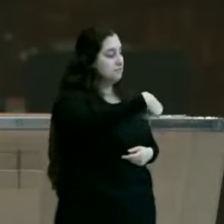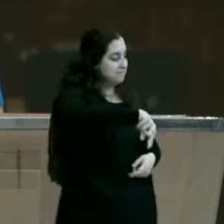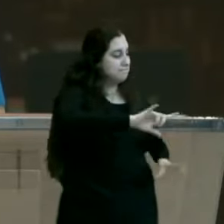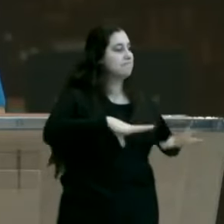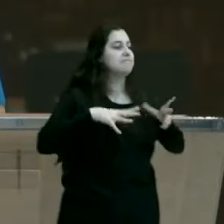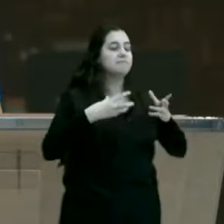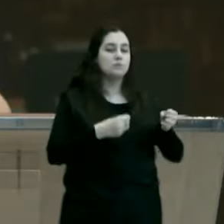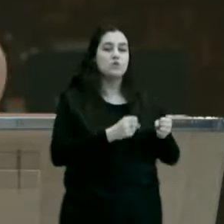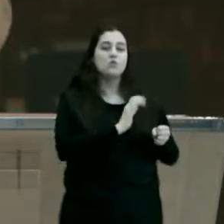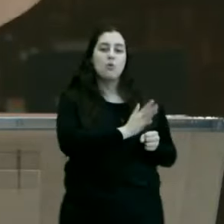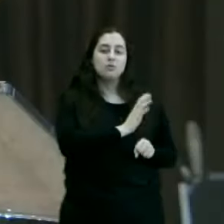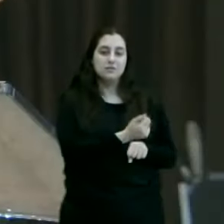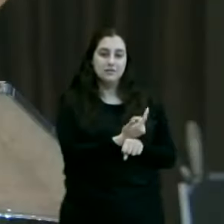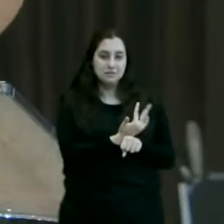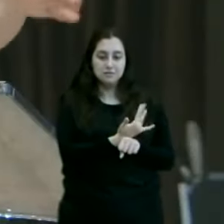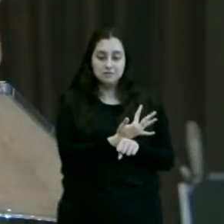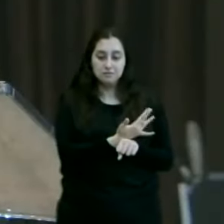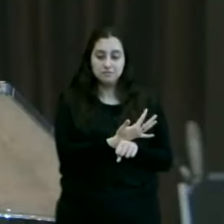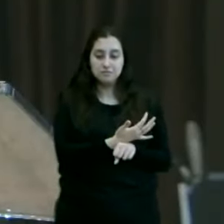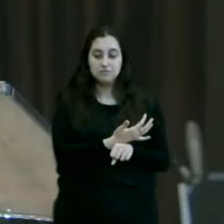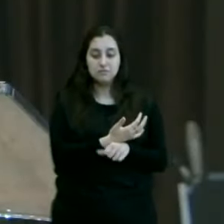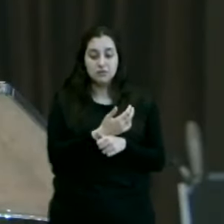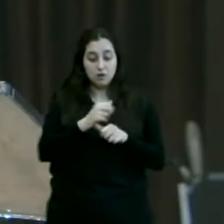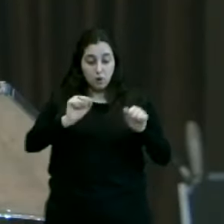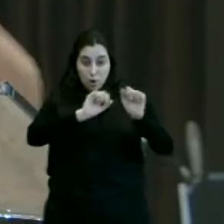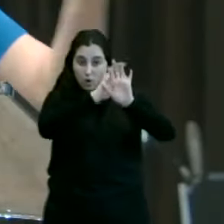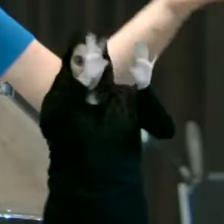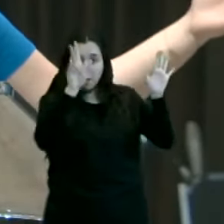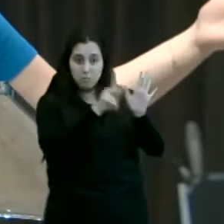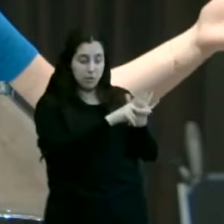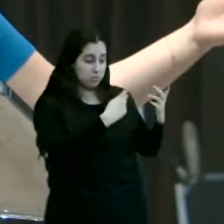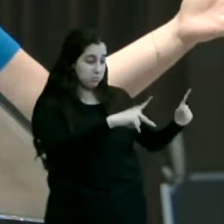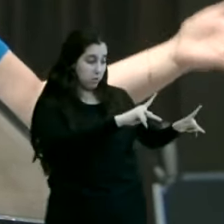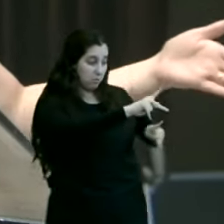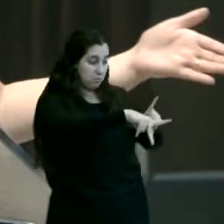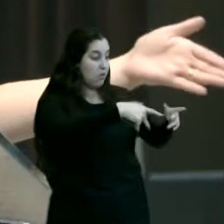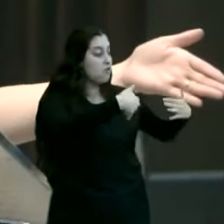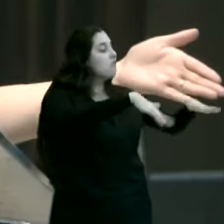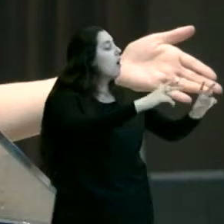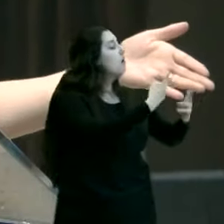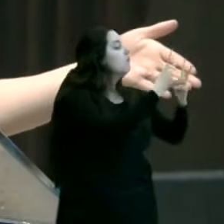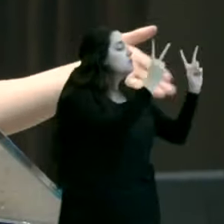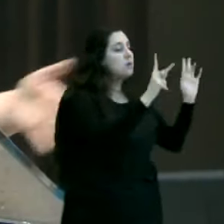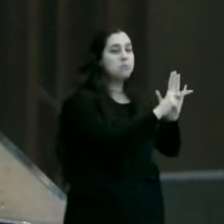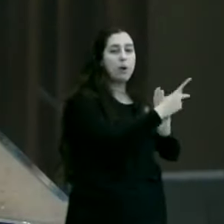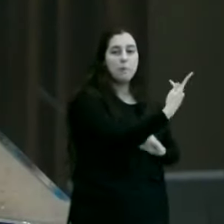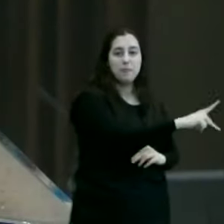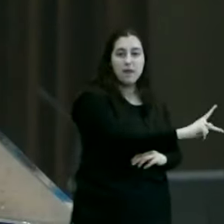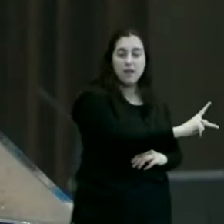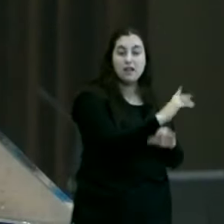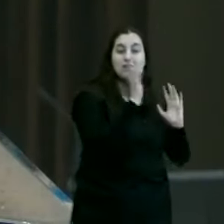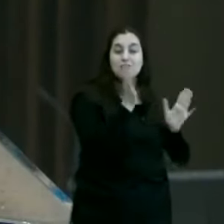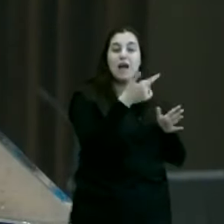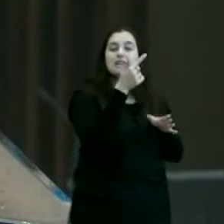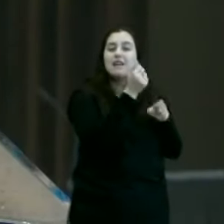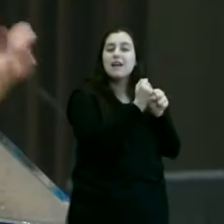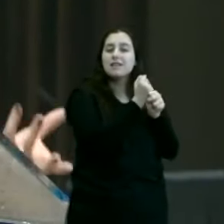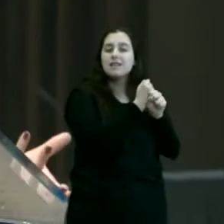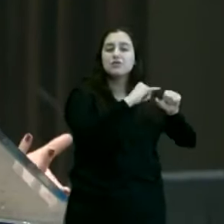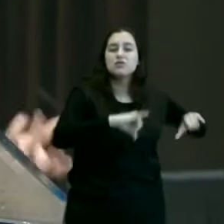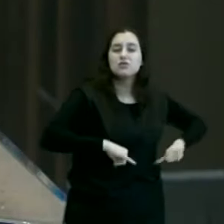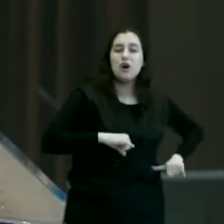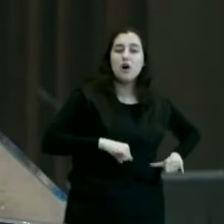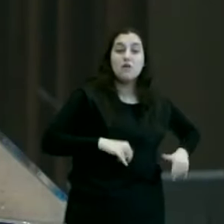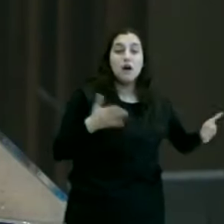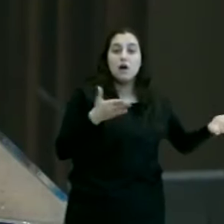estava avivado. E para que a glória não fosse do povo que estava saindo de 7 anos de estar ali